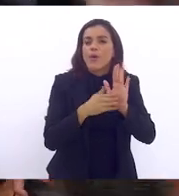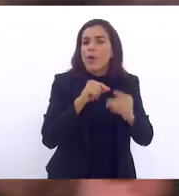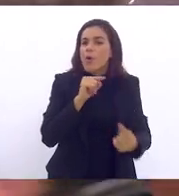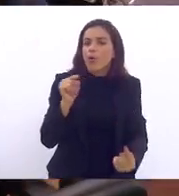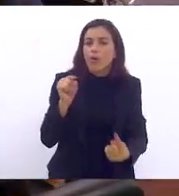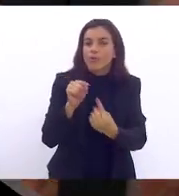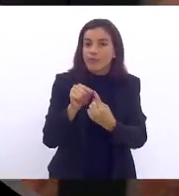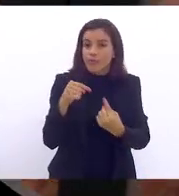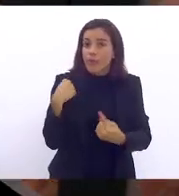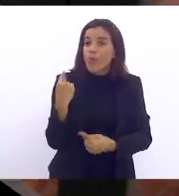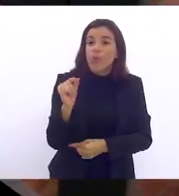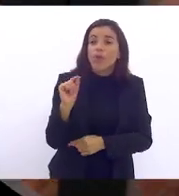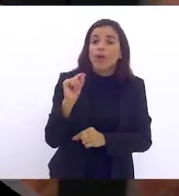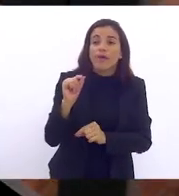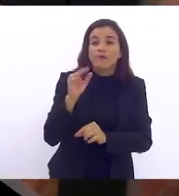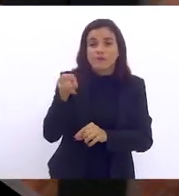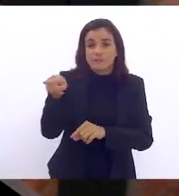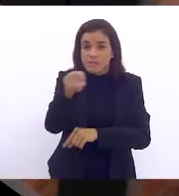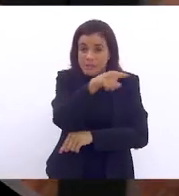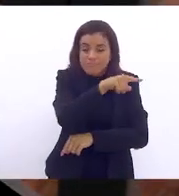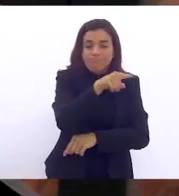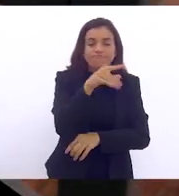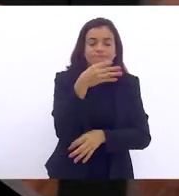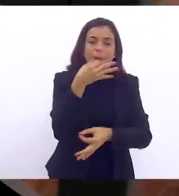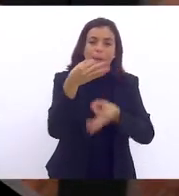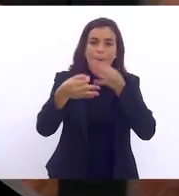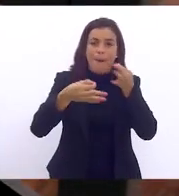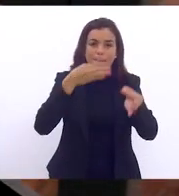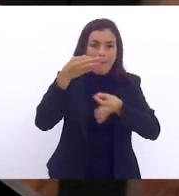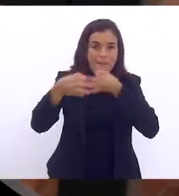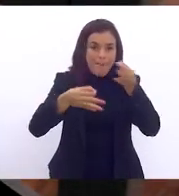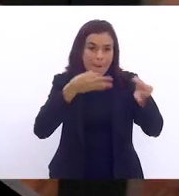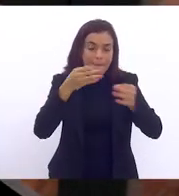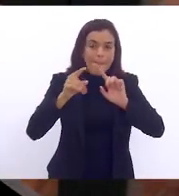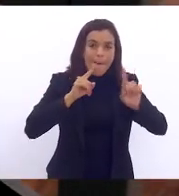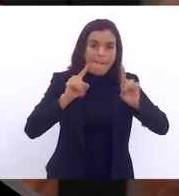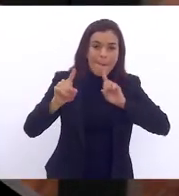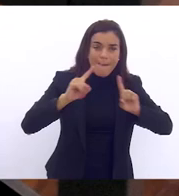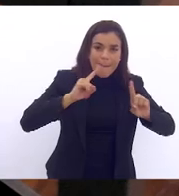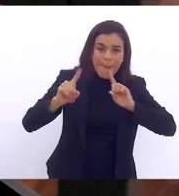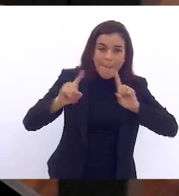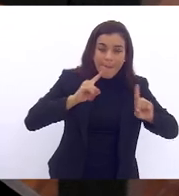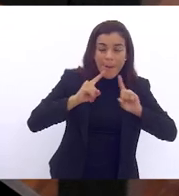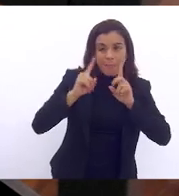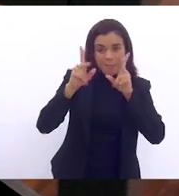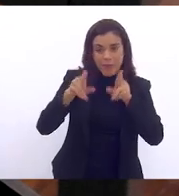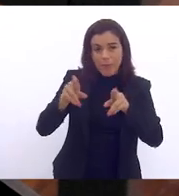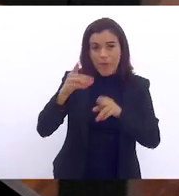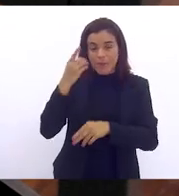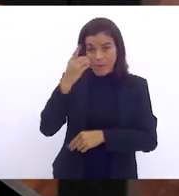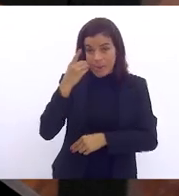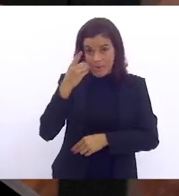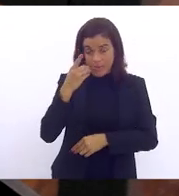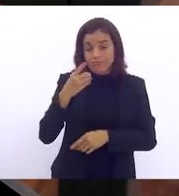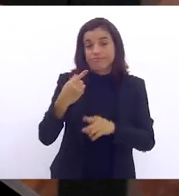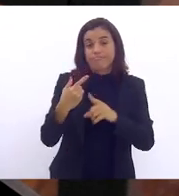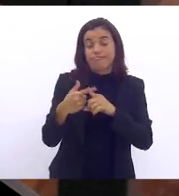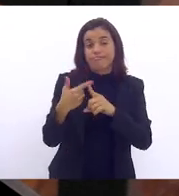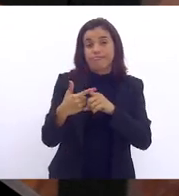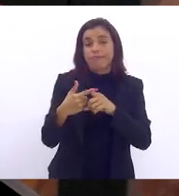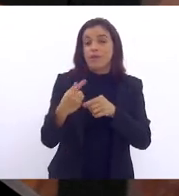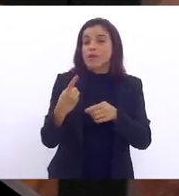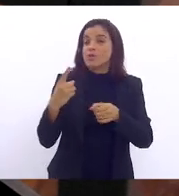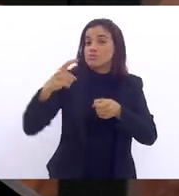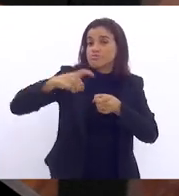ouvir o que que vocês têm a dizer para nós eh como a nobra deputada comentou a concessão da Rio Santos é uma